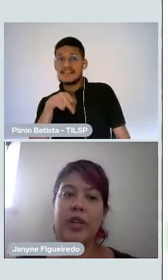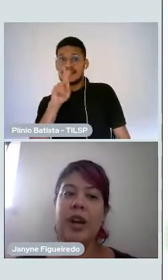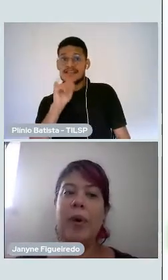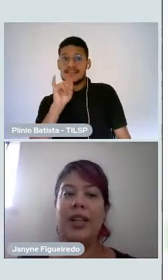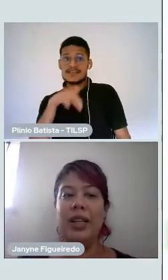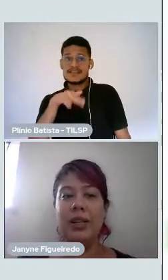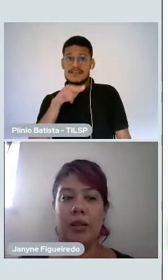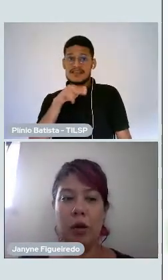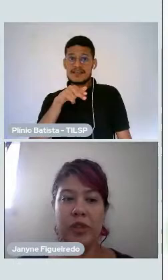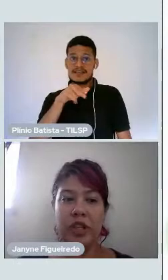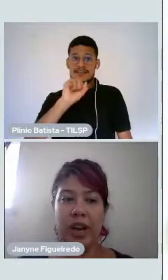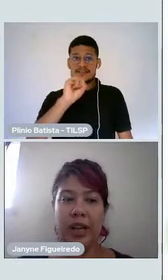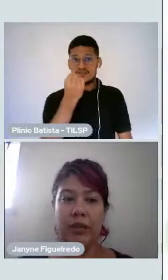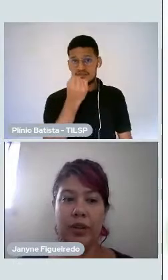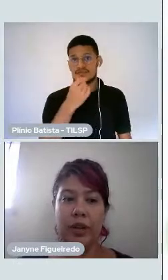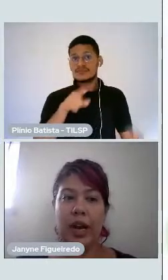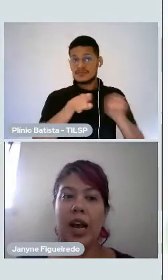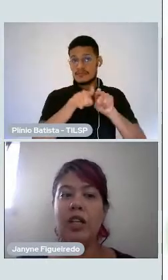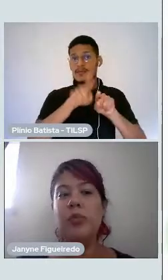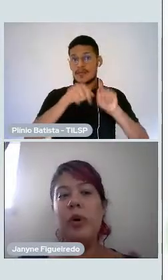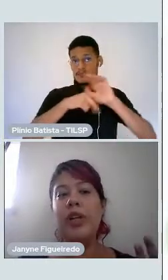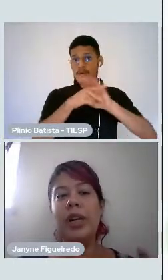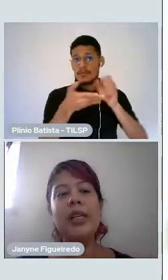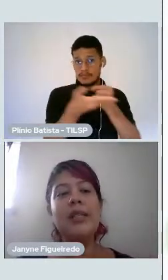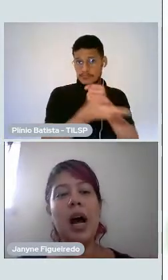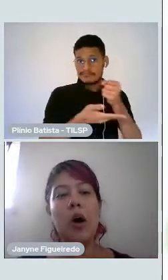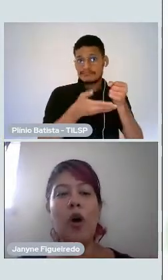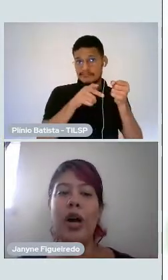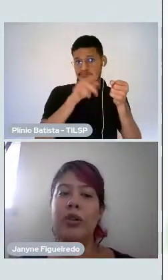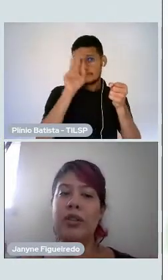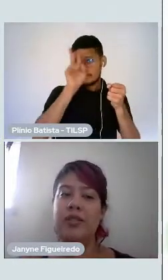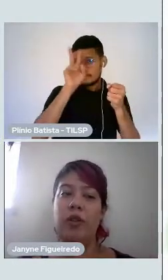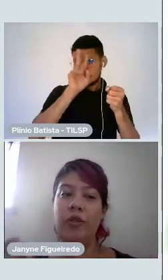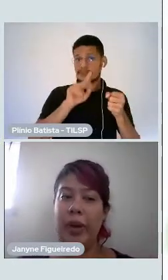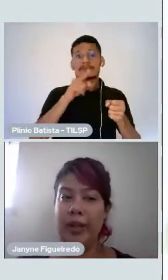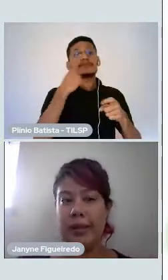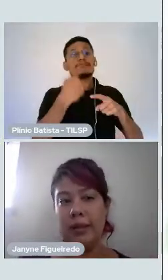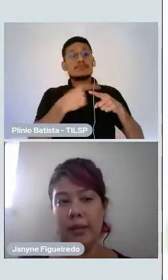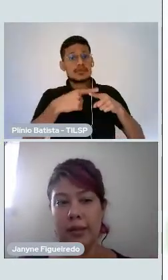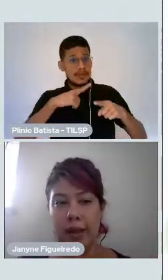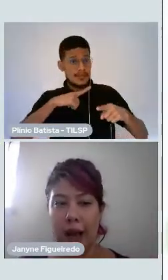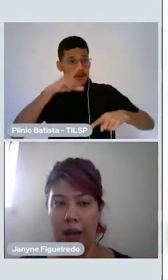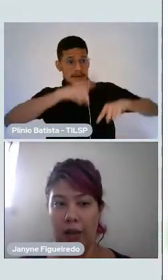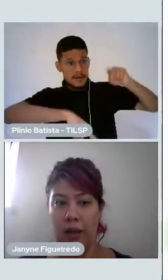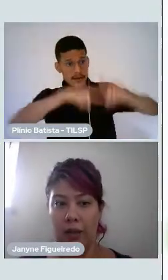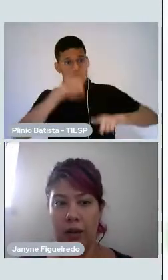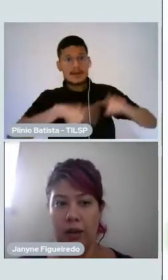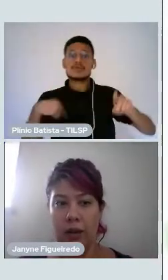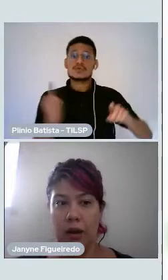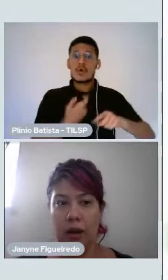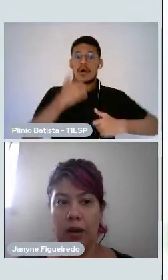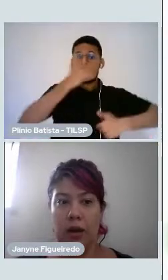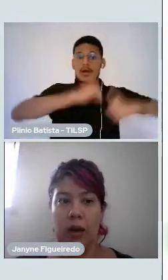históricas, pois a partir desses objetos a gente pode analisar qual era o desenvolvimento dessa